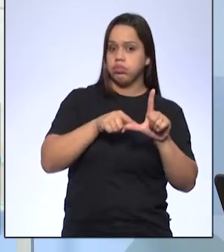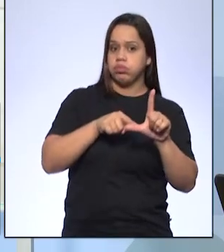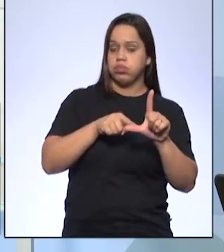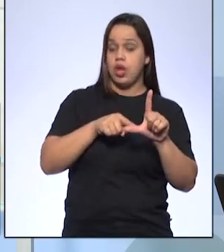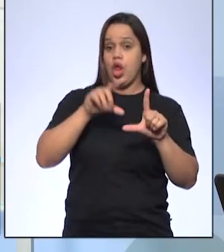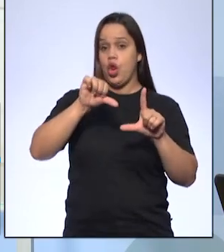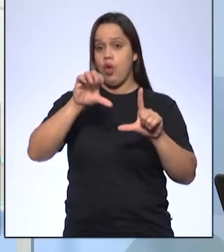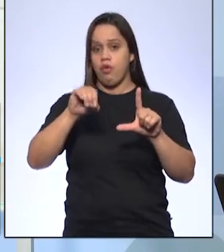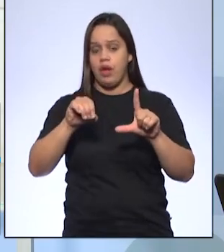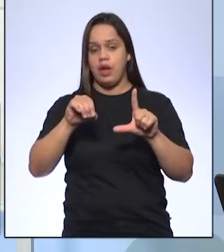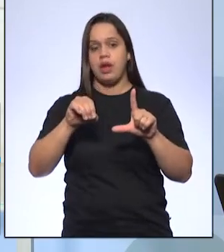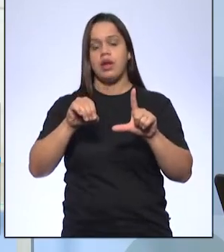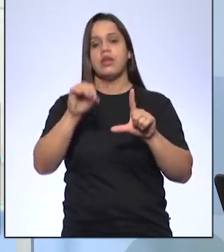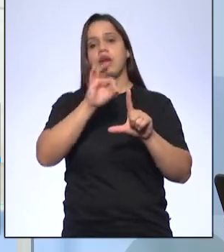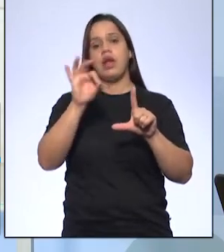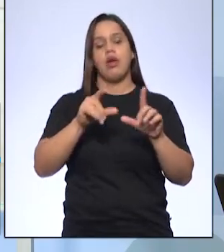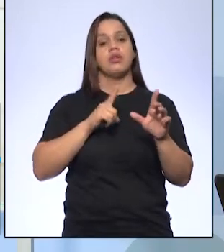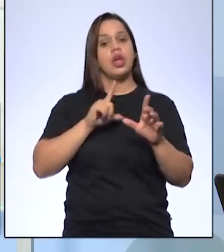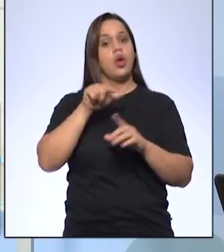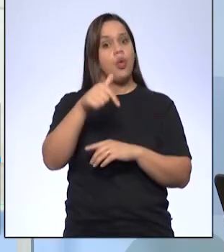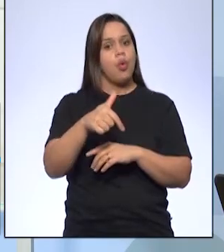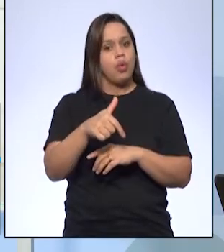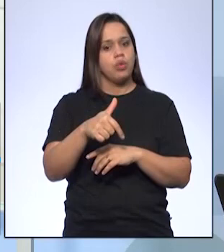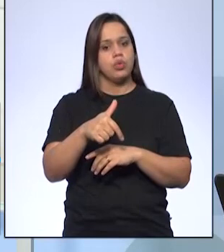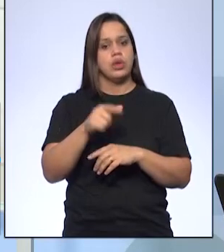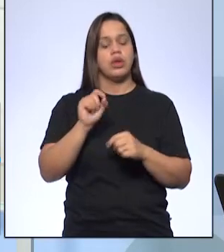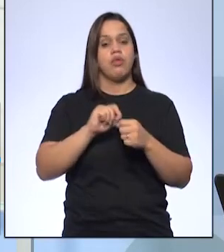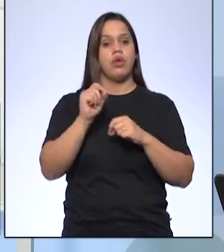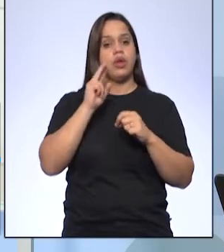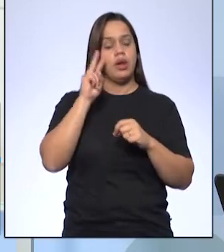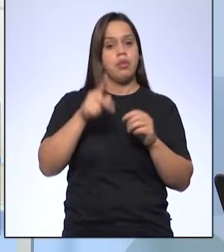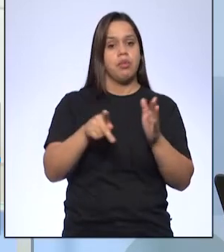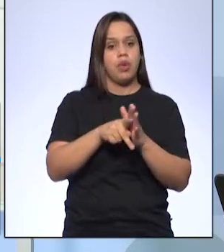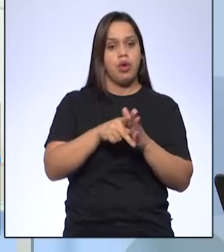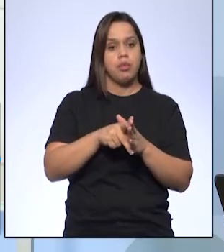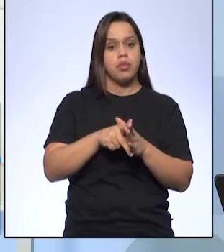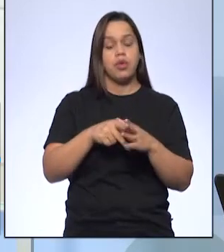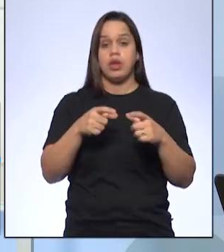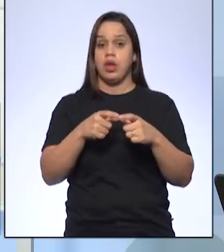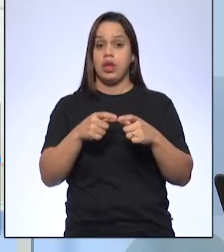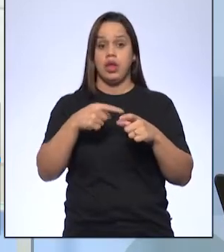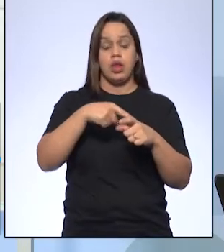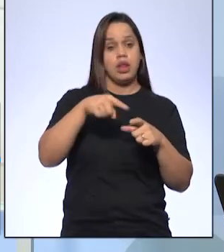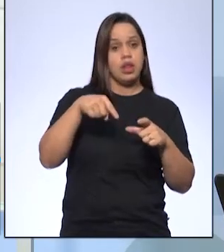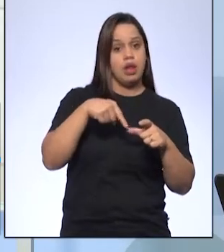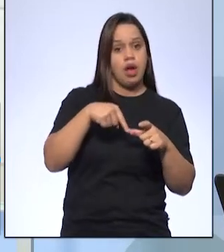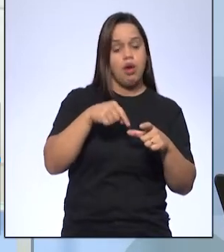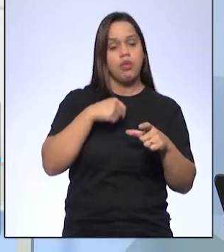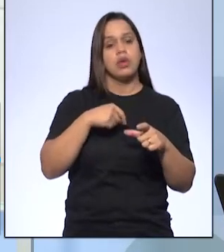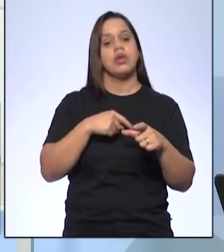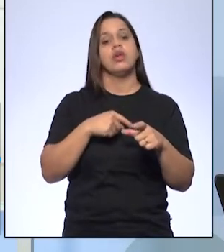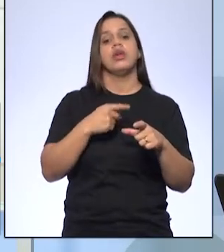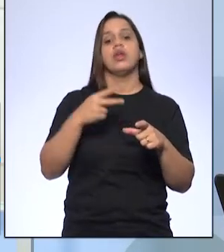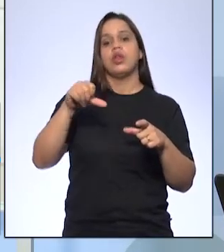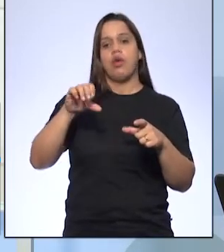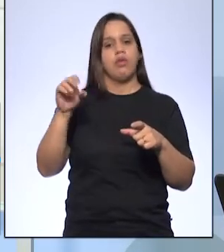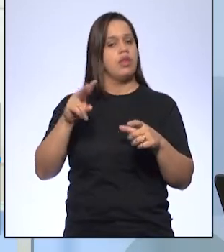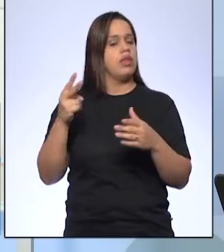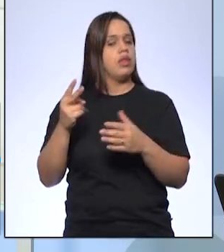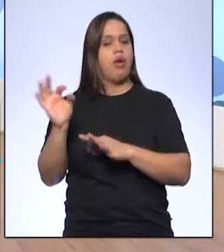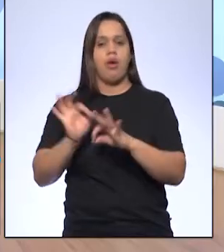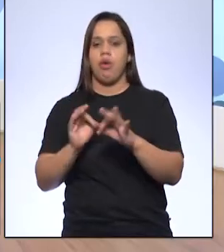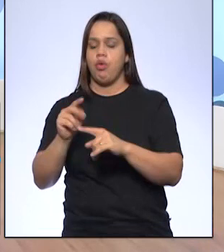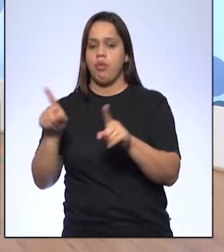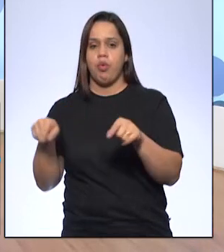uma outra angulação. Então, 90 graus dos que não arrumam um quarto e 270 dos que arrumam, beleza? E